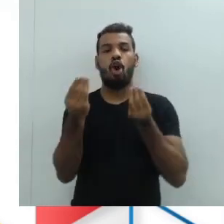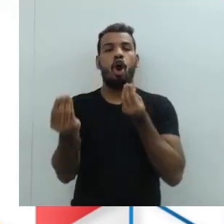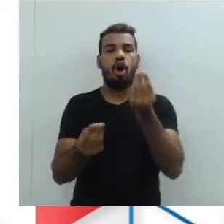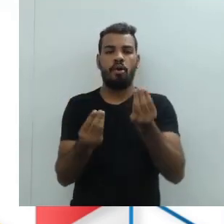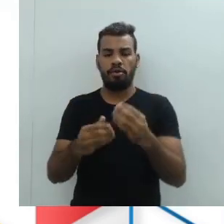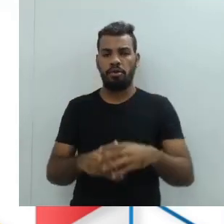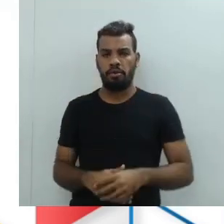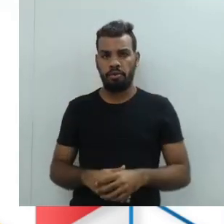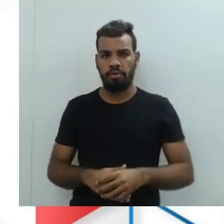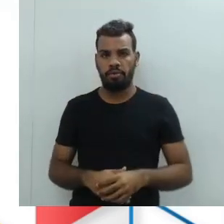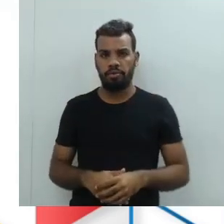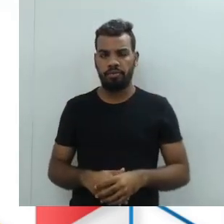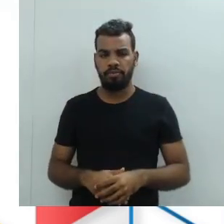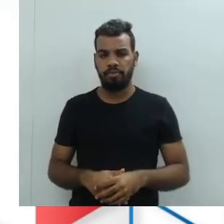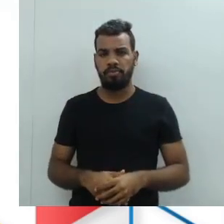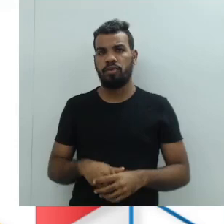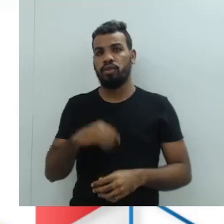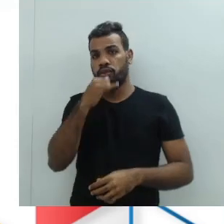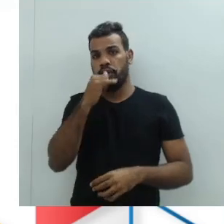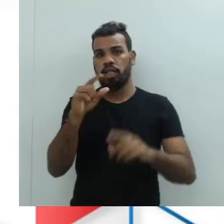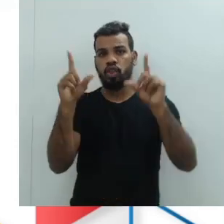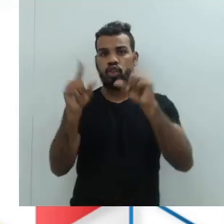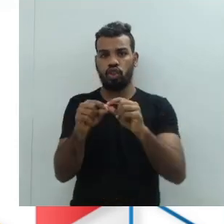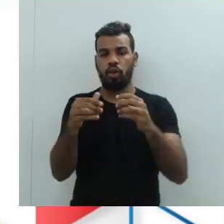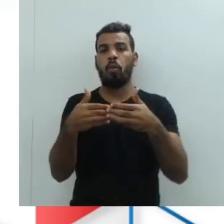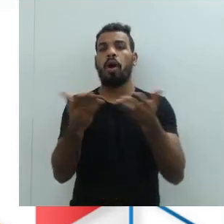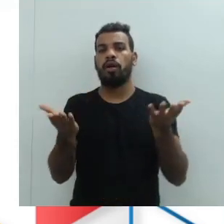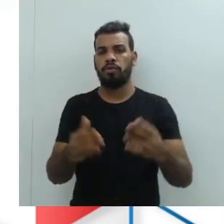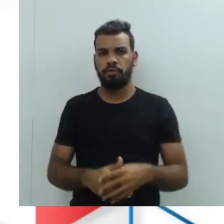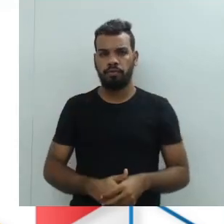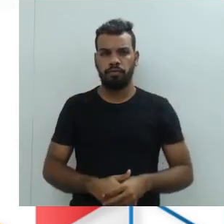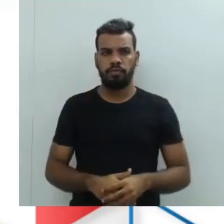e qual parte está consumindo menos energia.